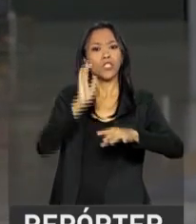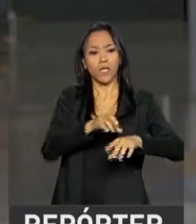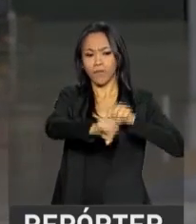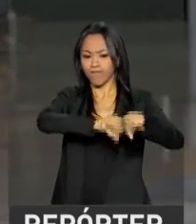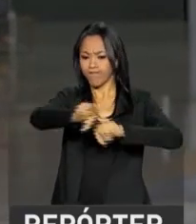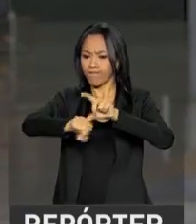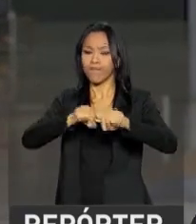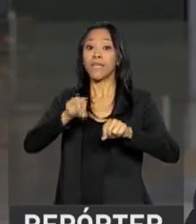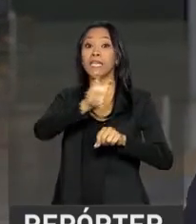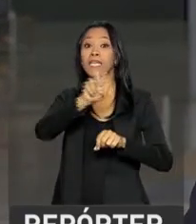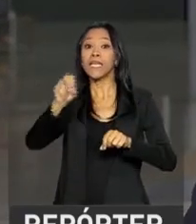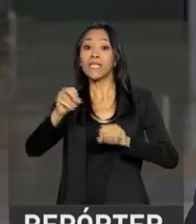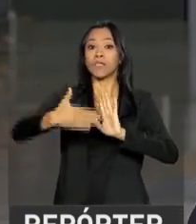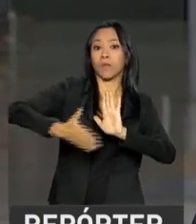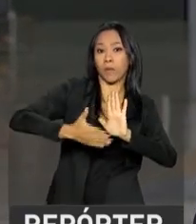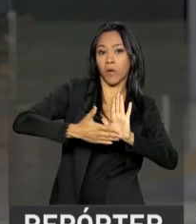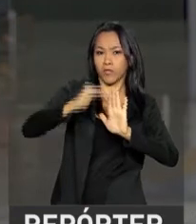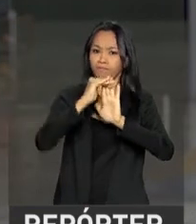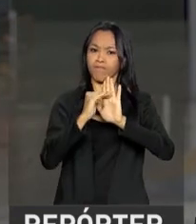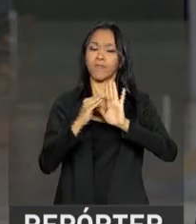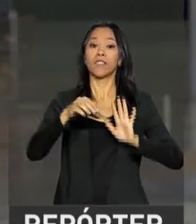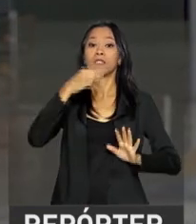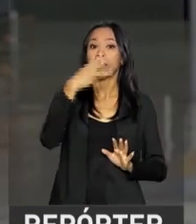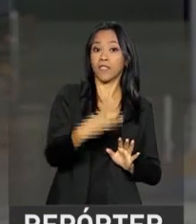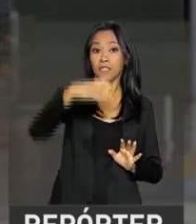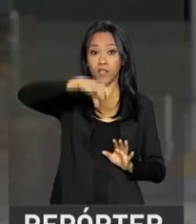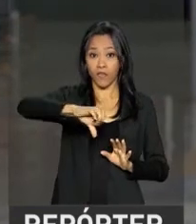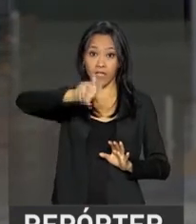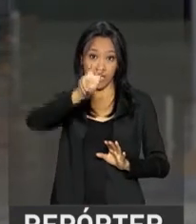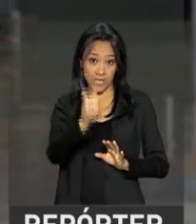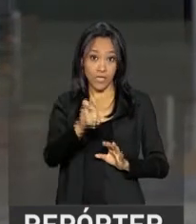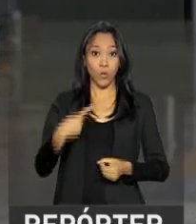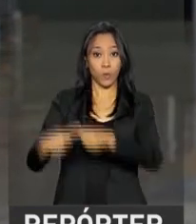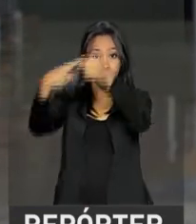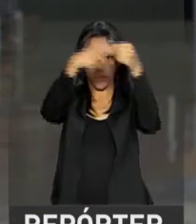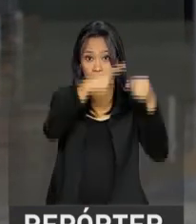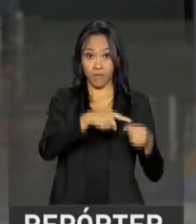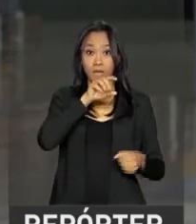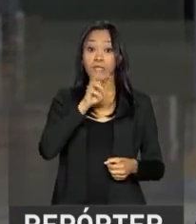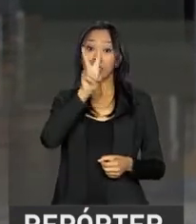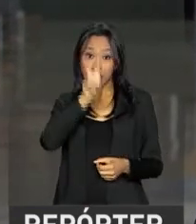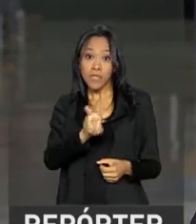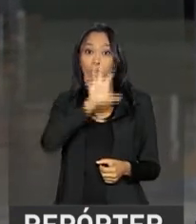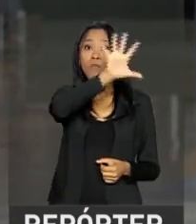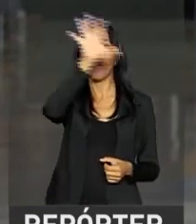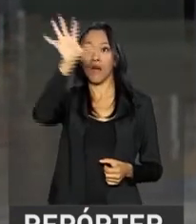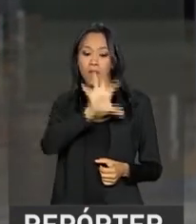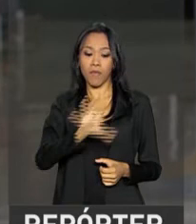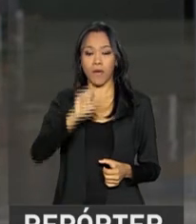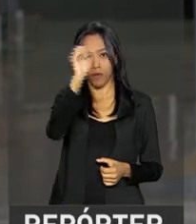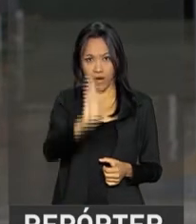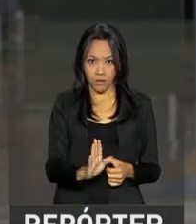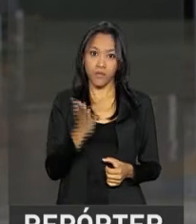500 propostas de 395 municípios das cinco regiões do país o programa avançar